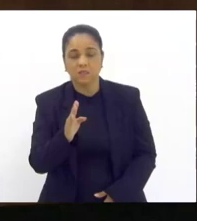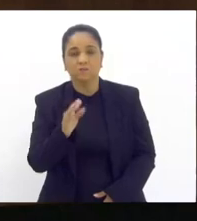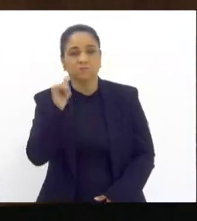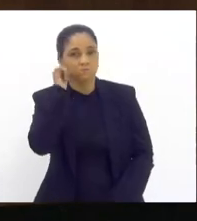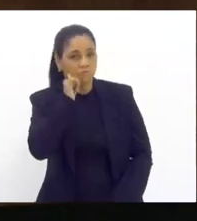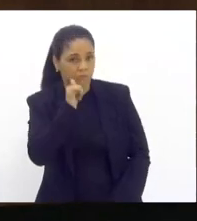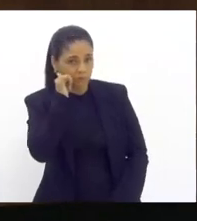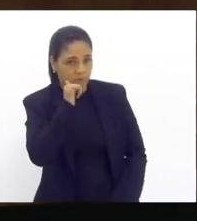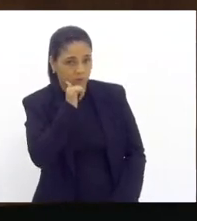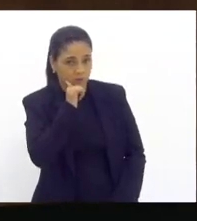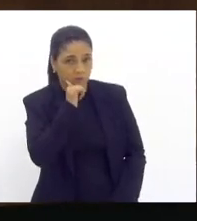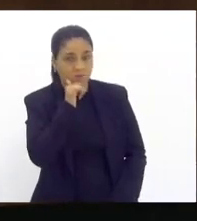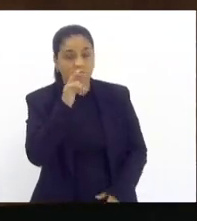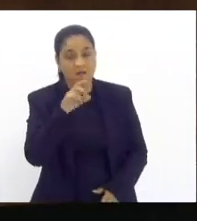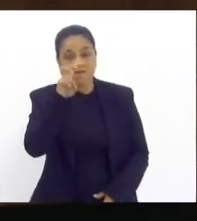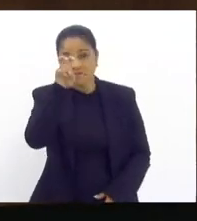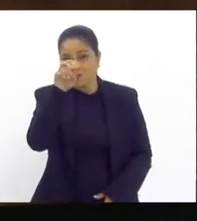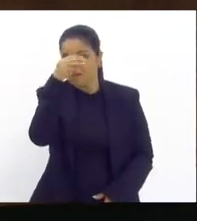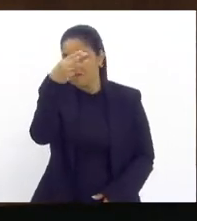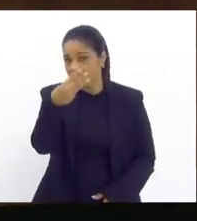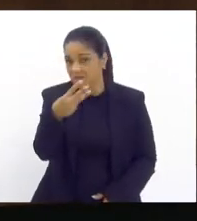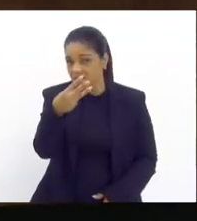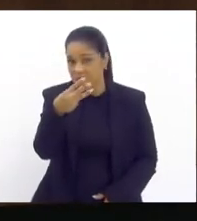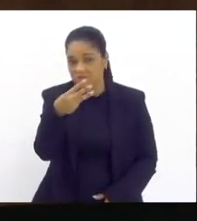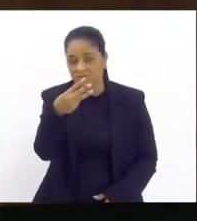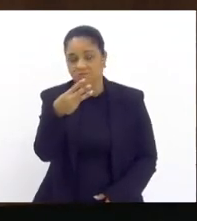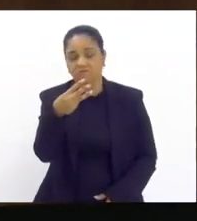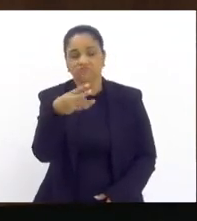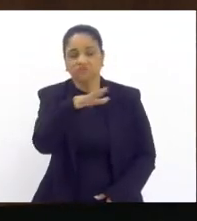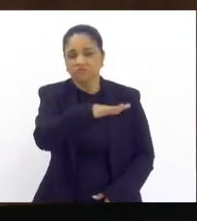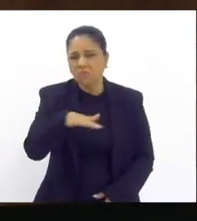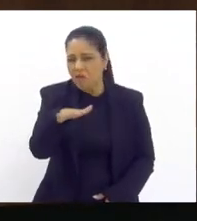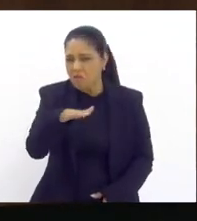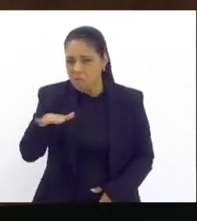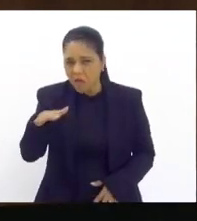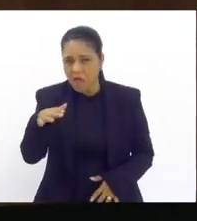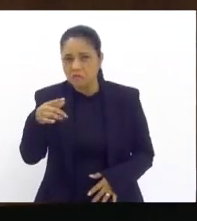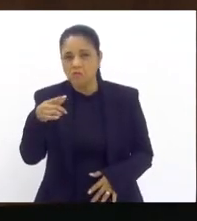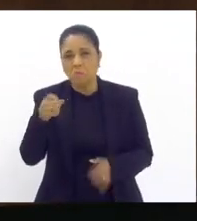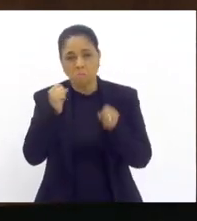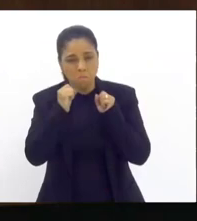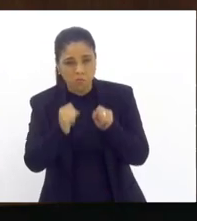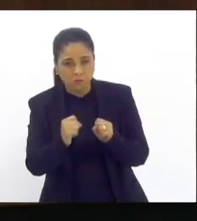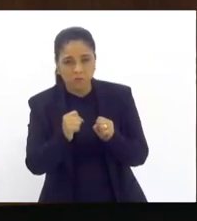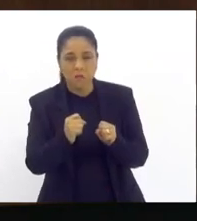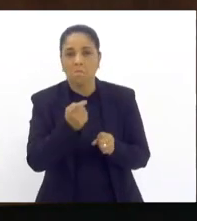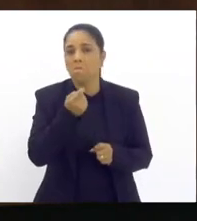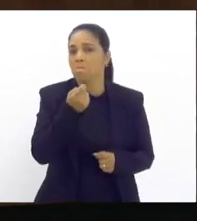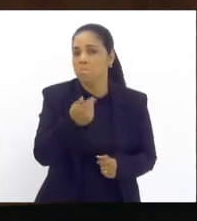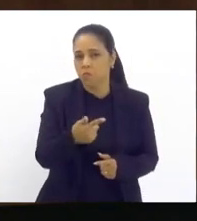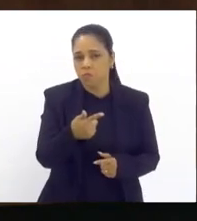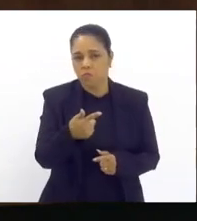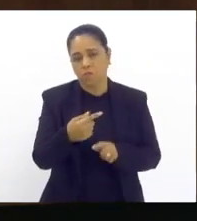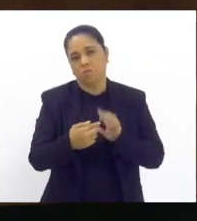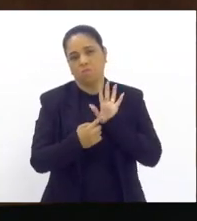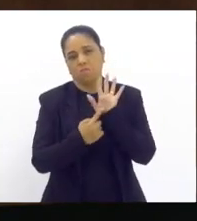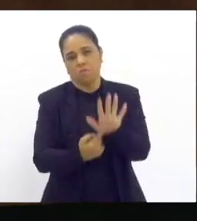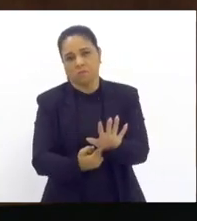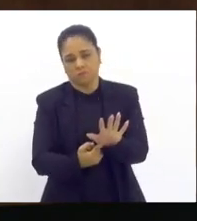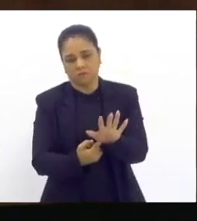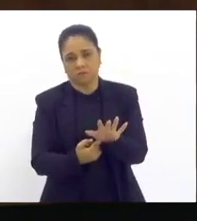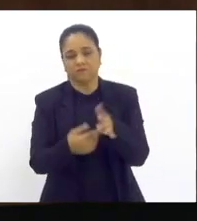estão representados nos espaços de poder. Então, é muito importante que a senhora esteja aí presidindo os trabalhos de